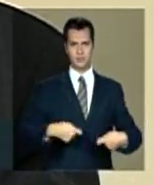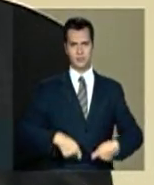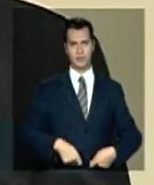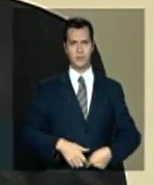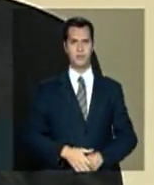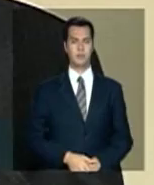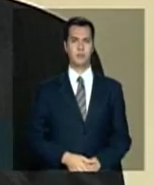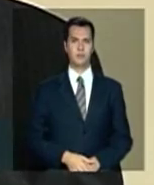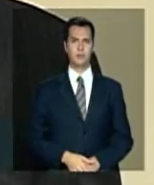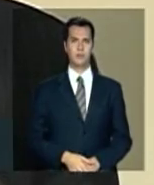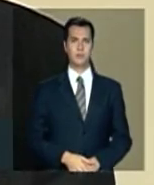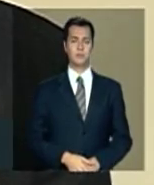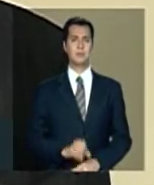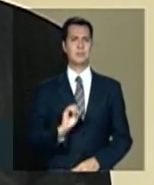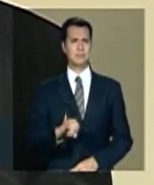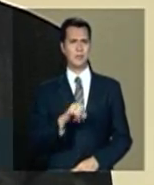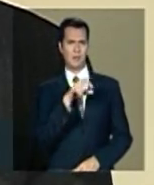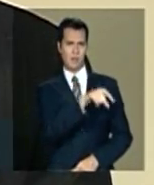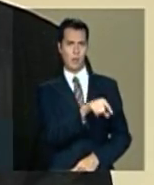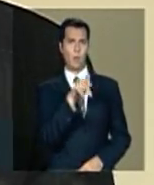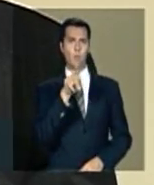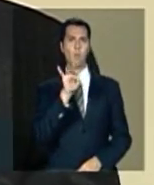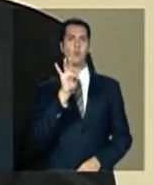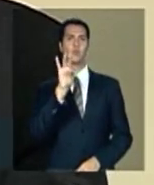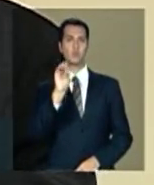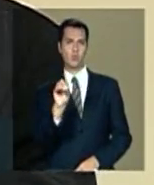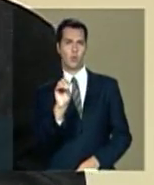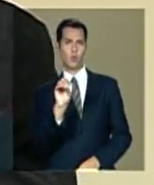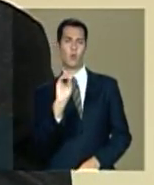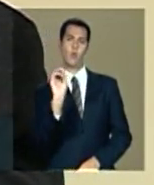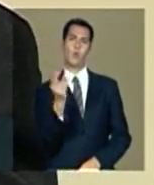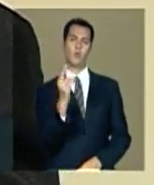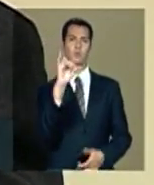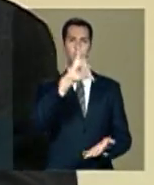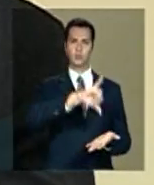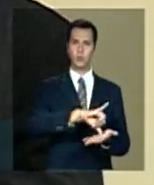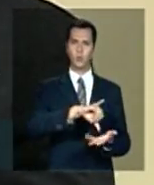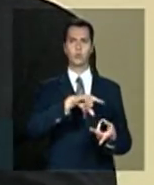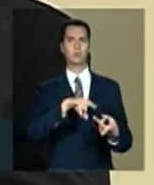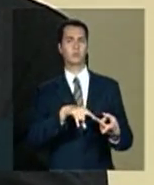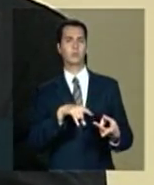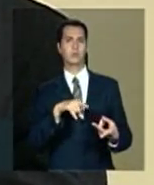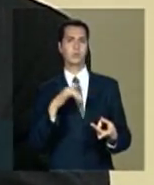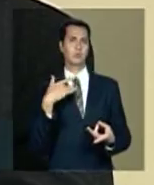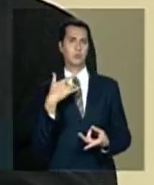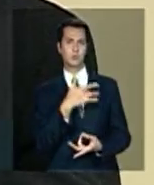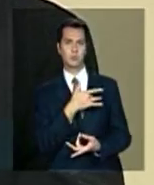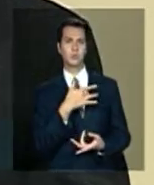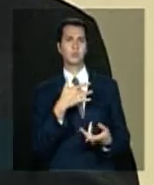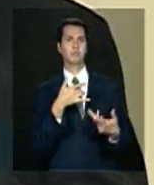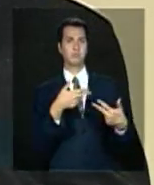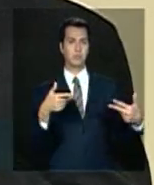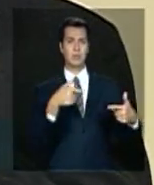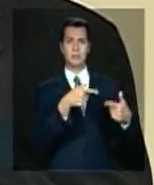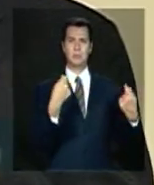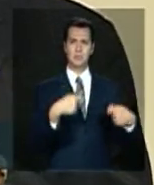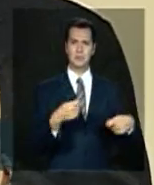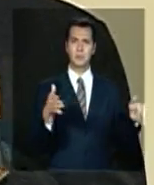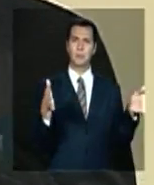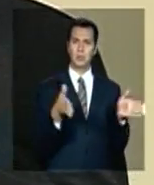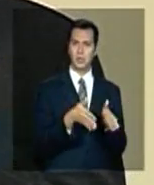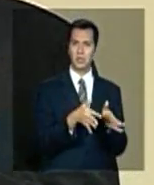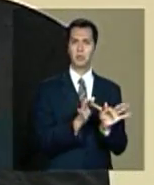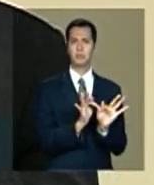de que se é um posto de saúde um Centro de Saúde unidade básica do SUS tem que ser aquela unidade a caminhada